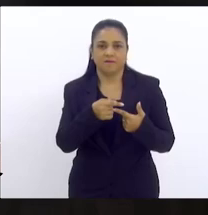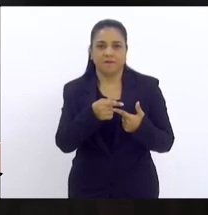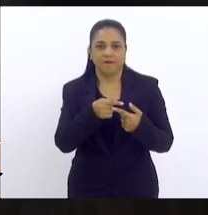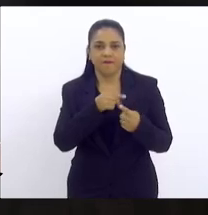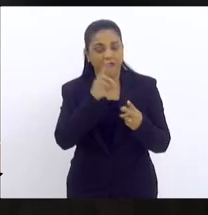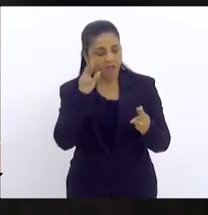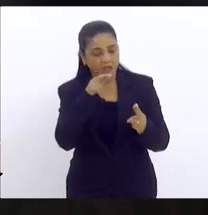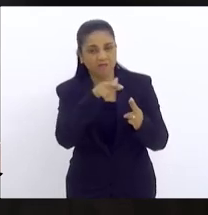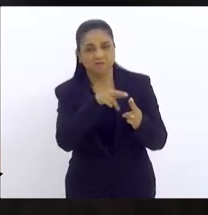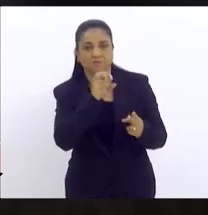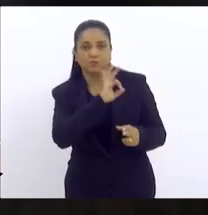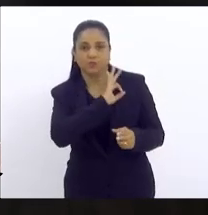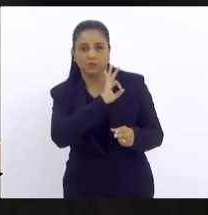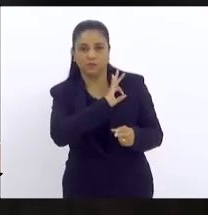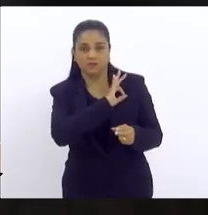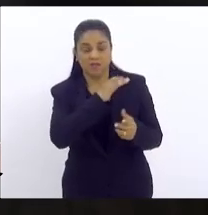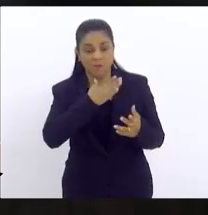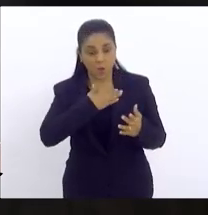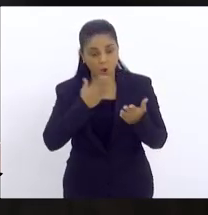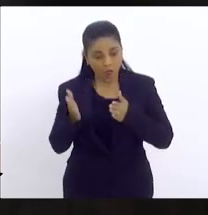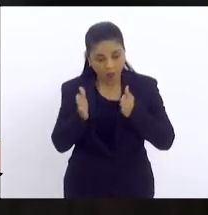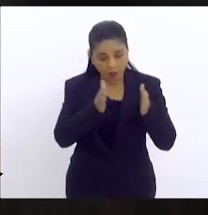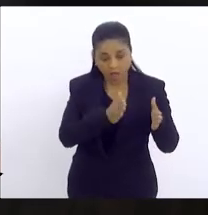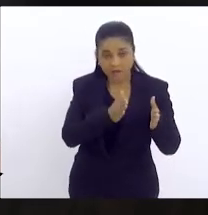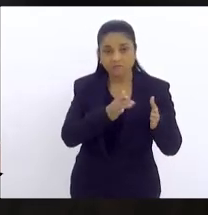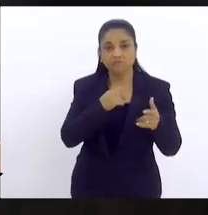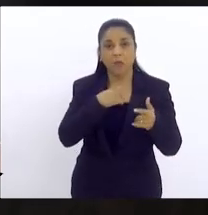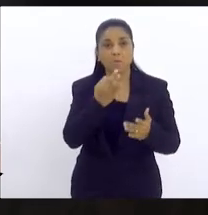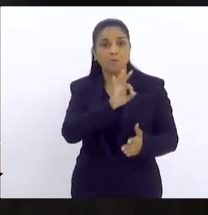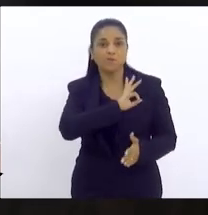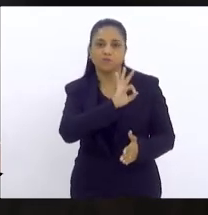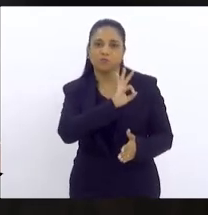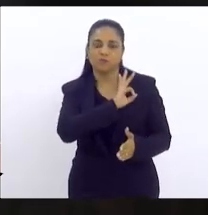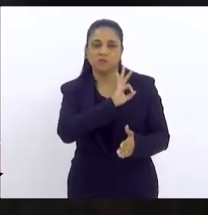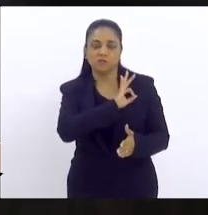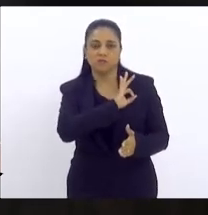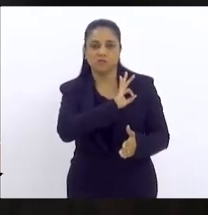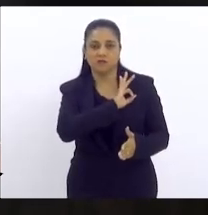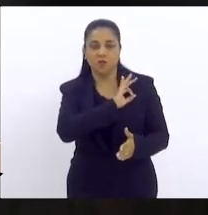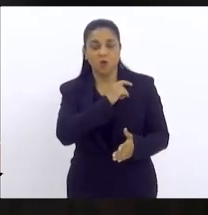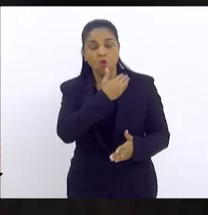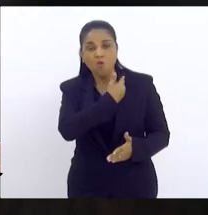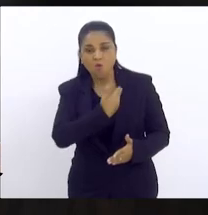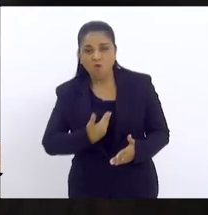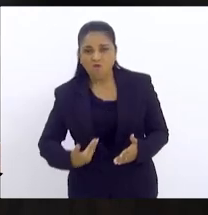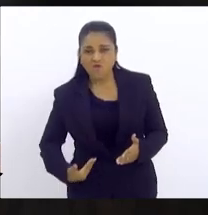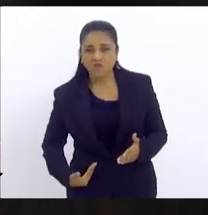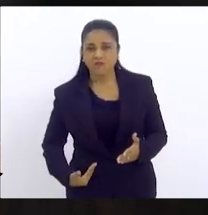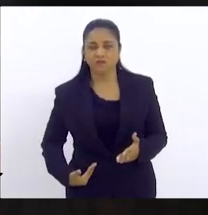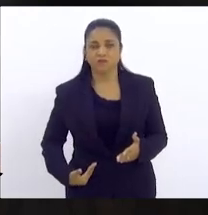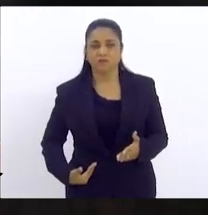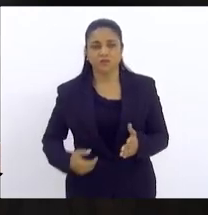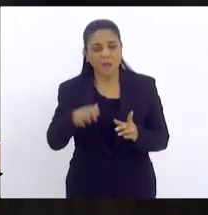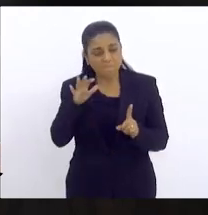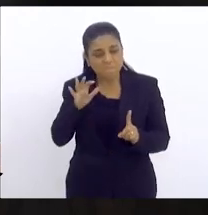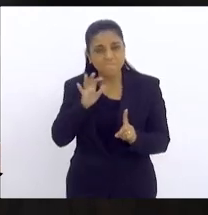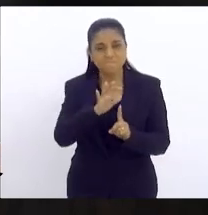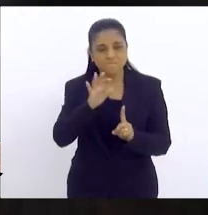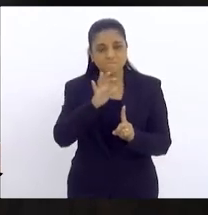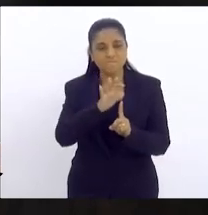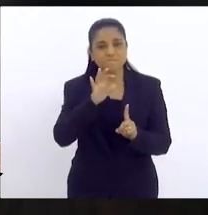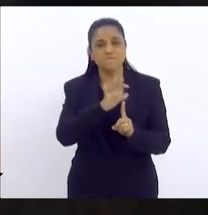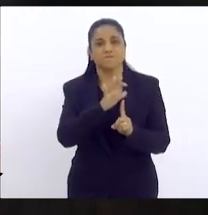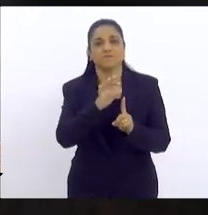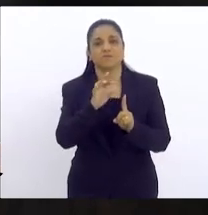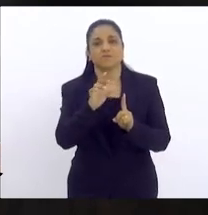porque nós temos o lado o nosso lado ao lado da polícia não Governador não tivesse ali sendo o melhor Governador tá sendo impressionado para regime de